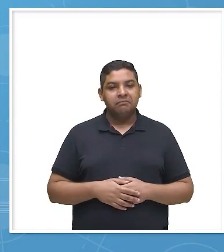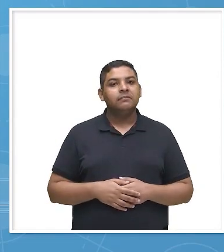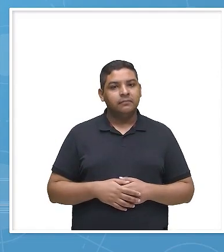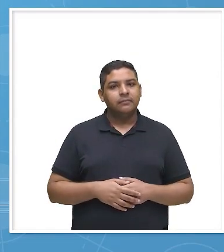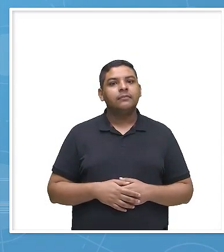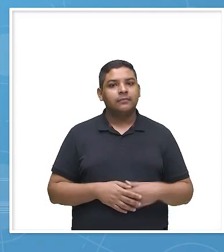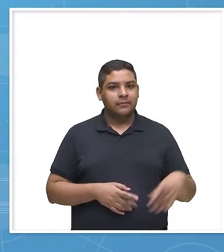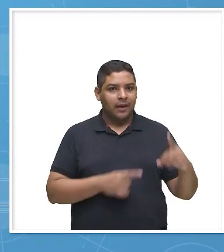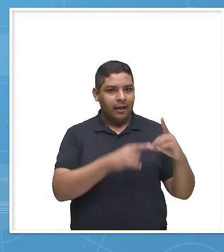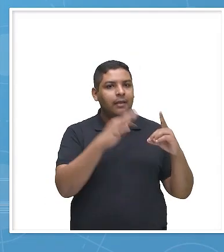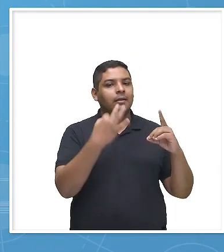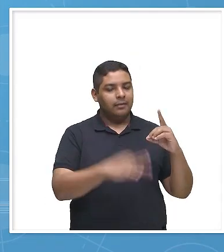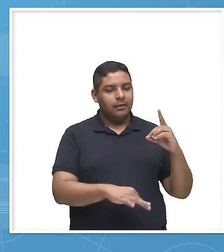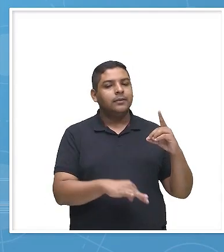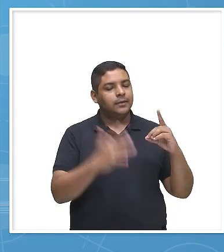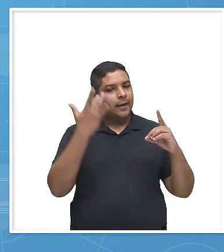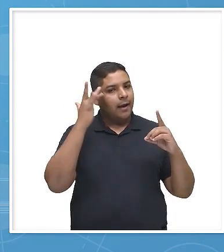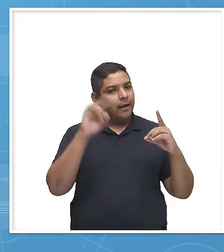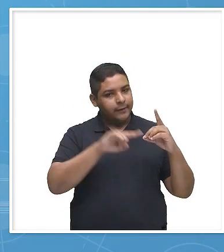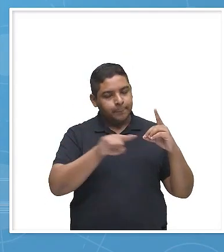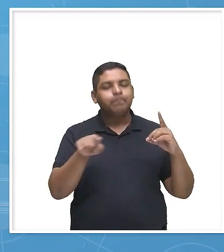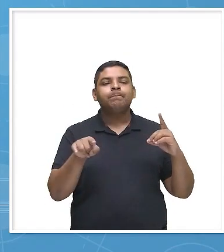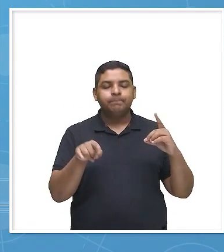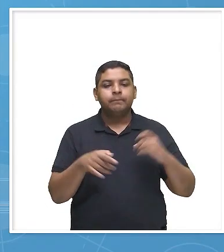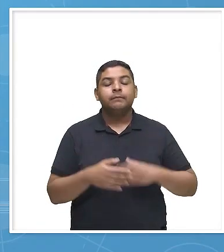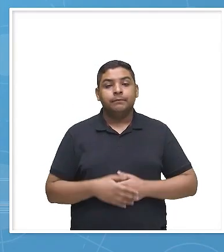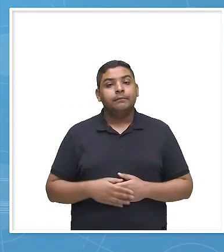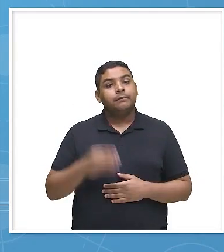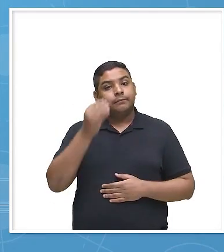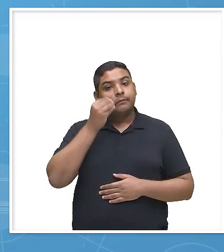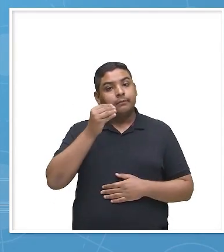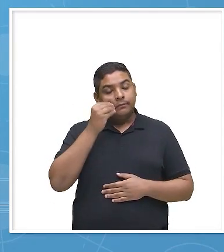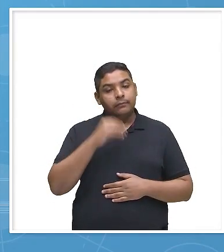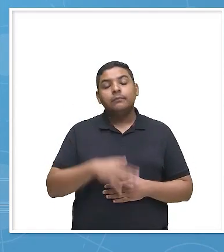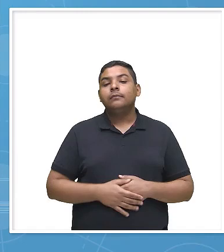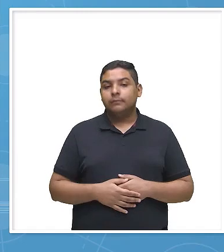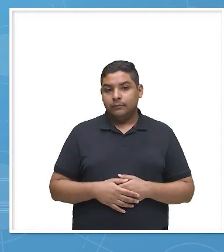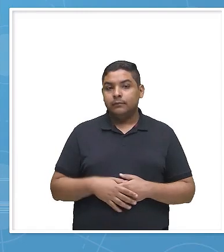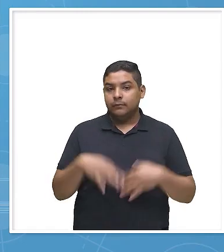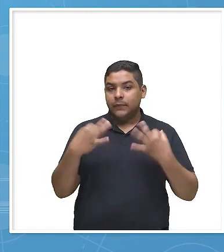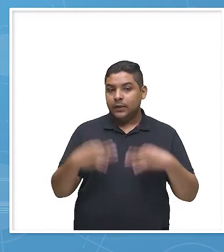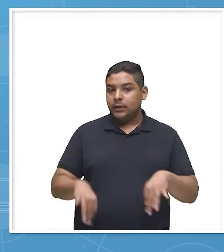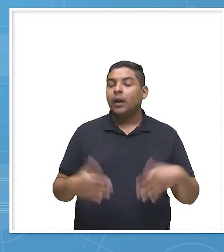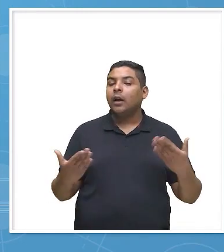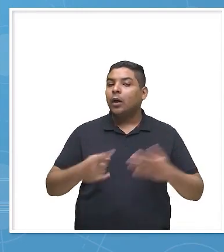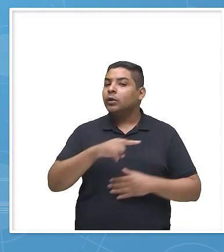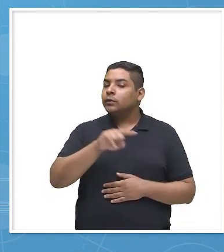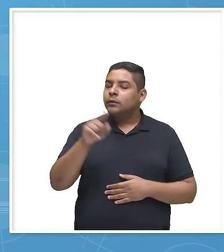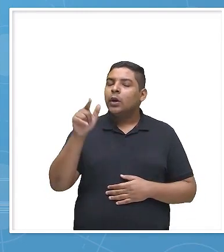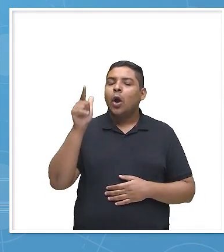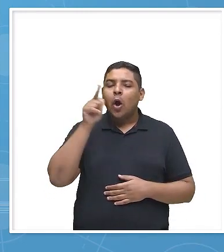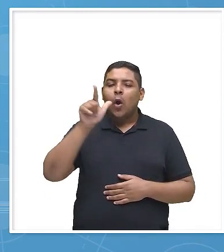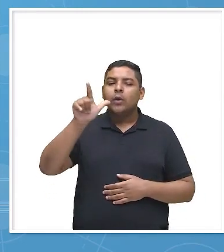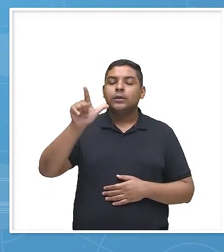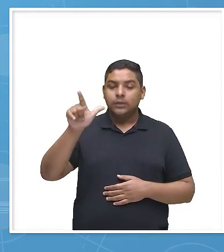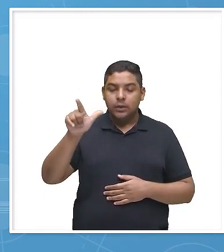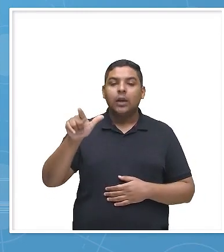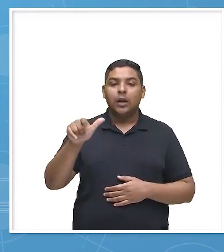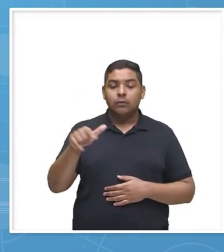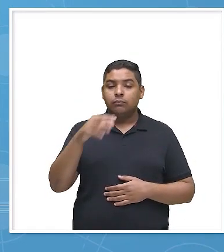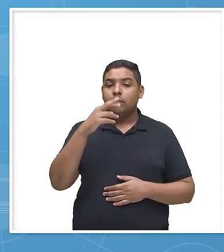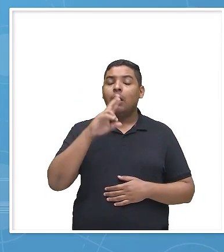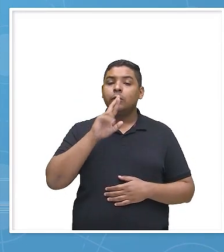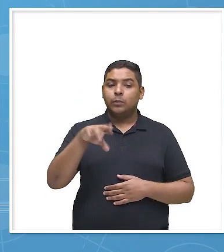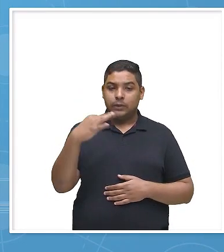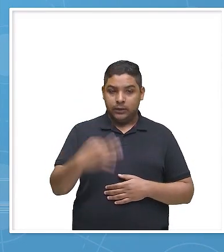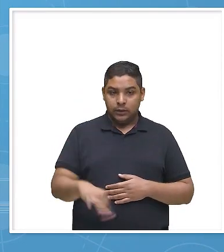sendo a alternativa de letra D. Vamos ver agora no gabarito, ver se vocês conseguiram acertar a resposta correta. Gabarito